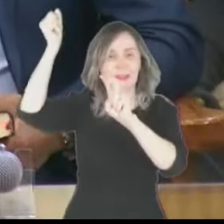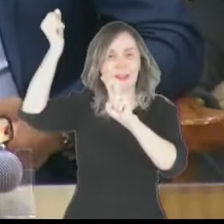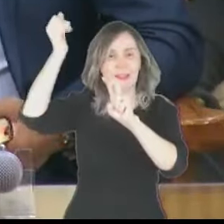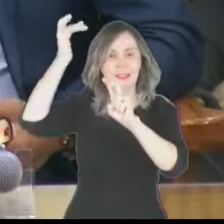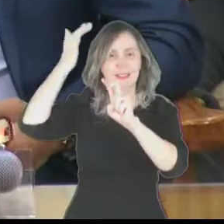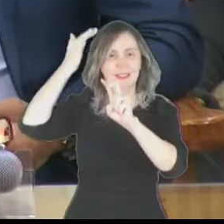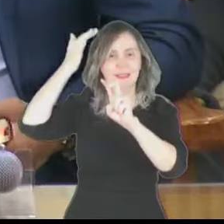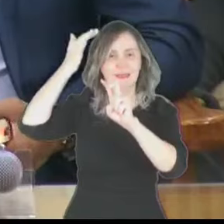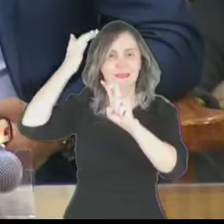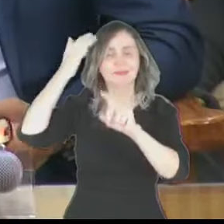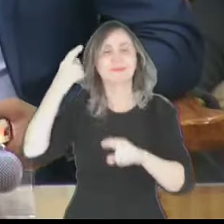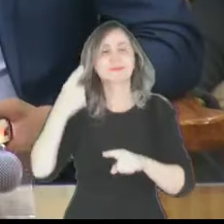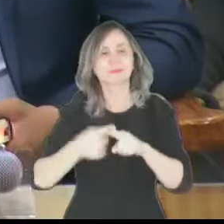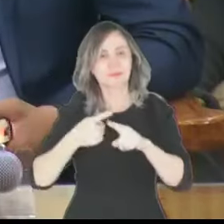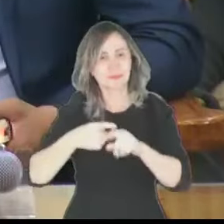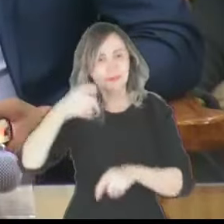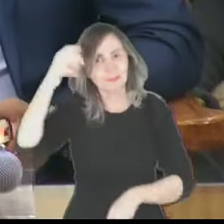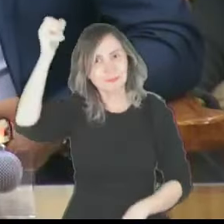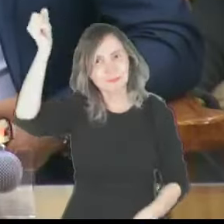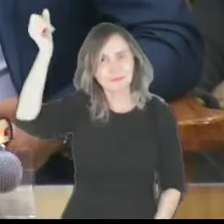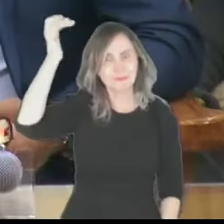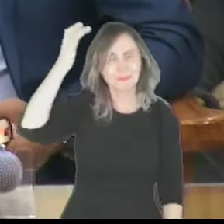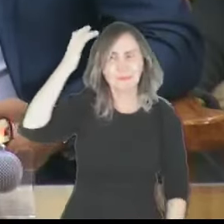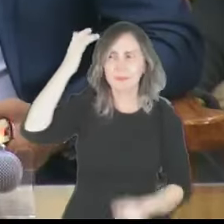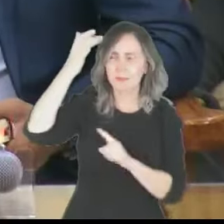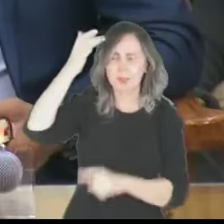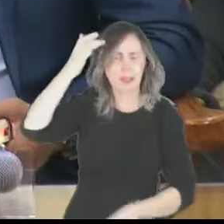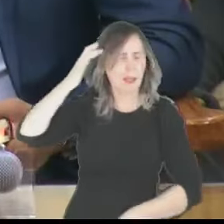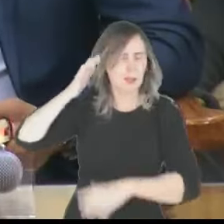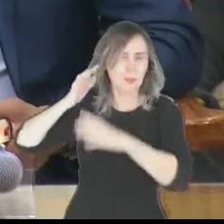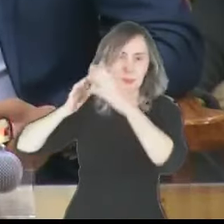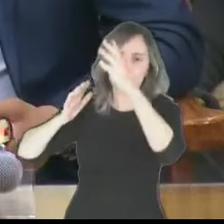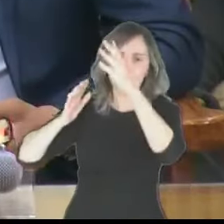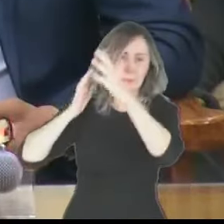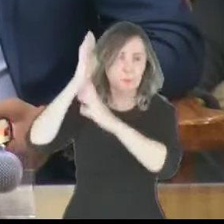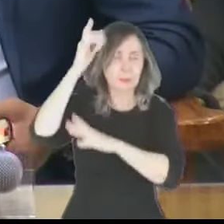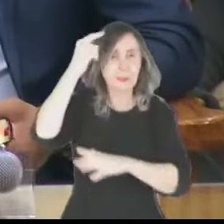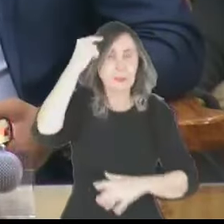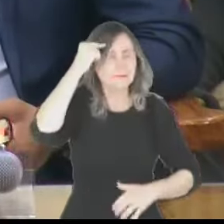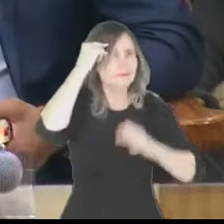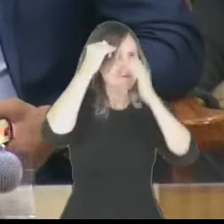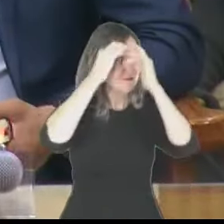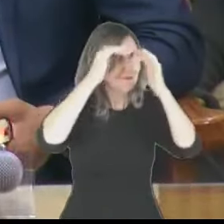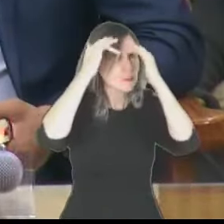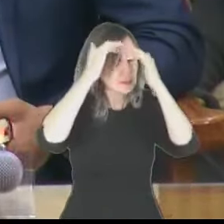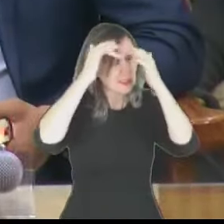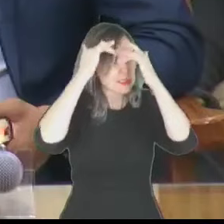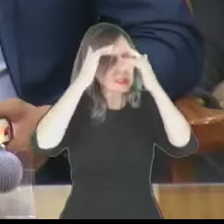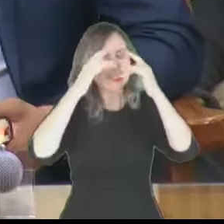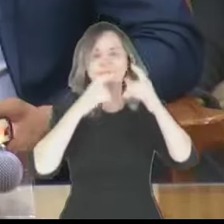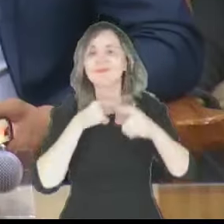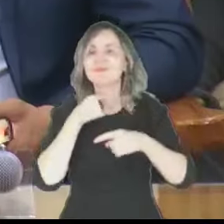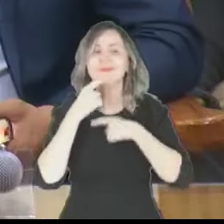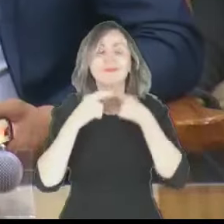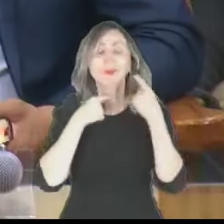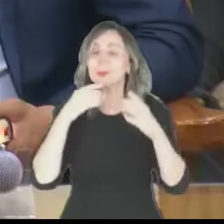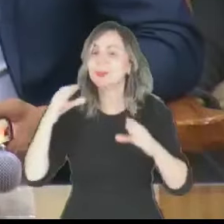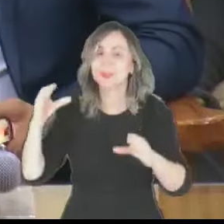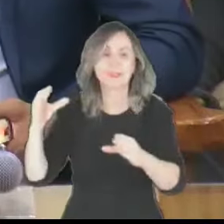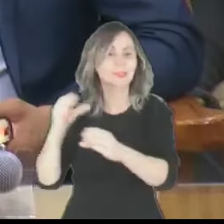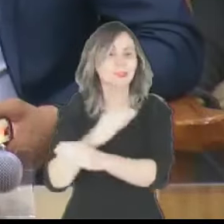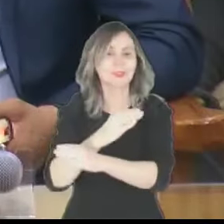Porque a graça extrapola, toda capacidade cognitiva, racional, científica, epistemológica,